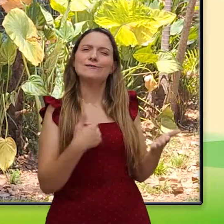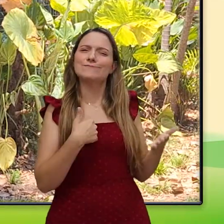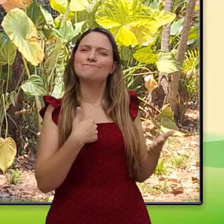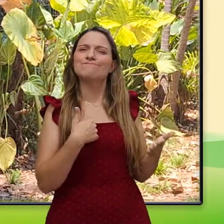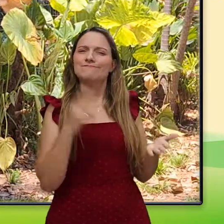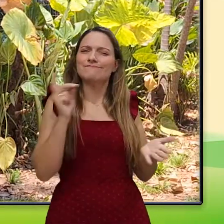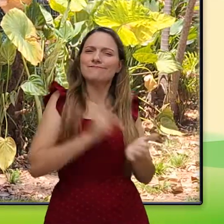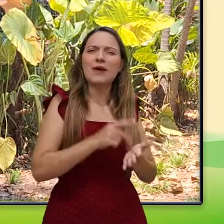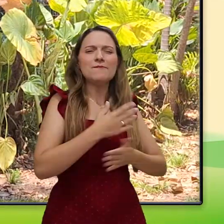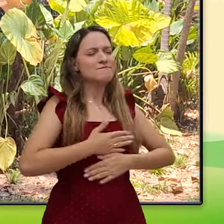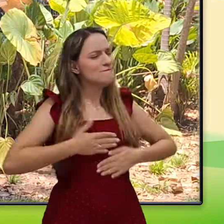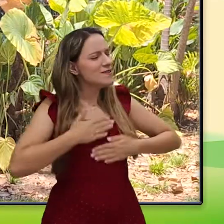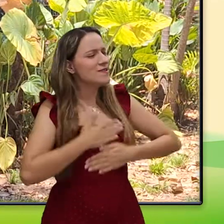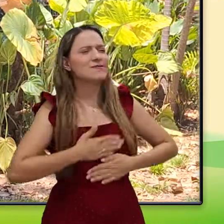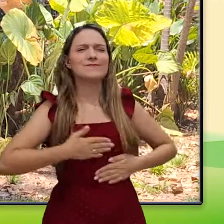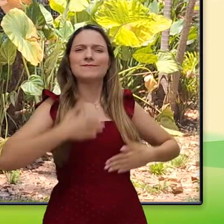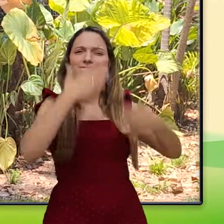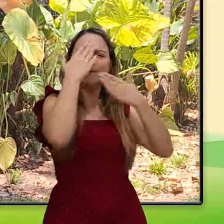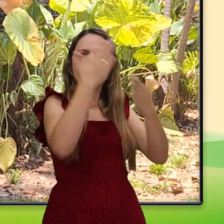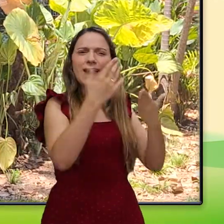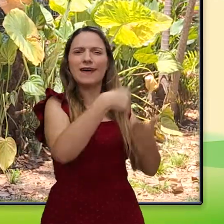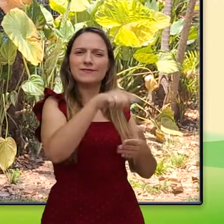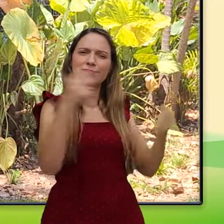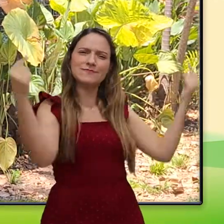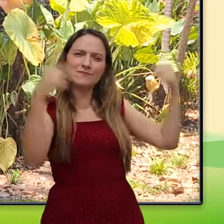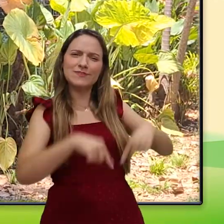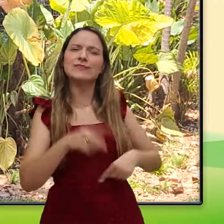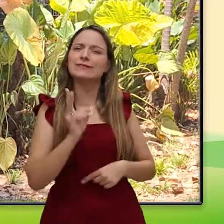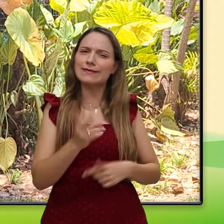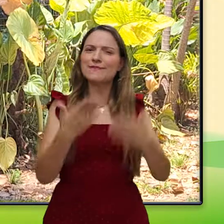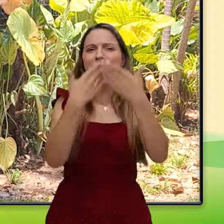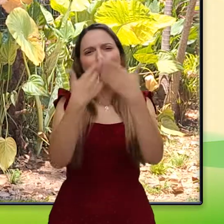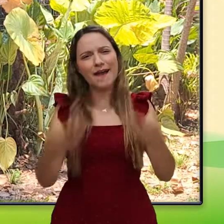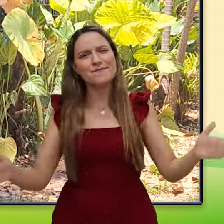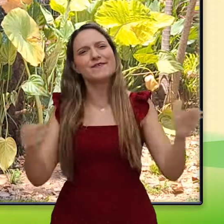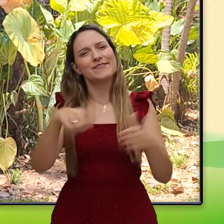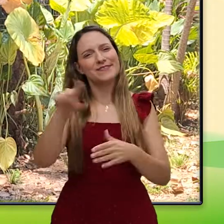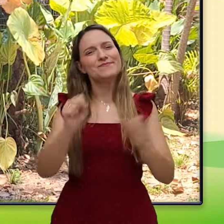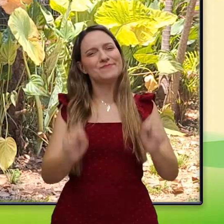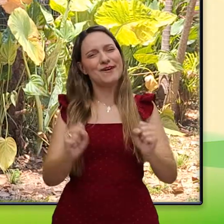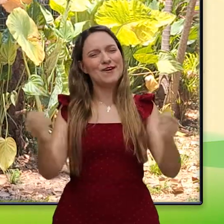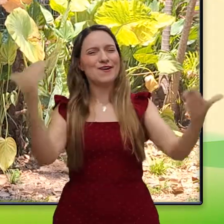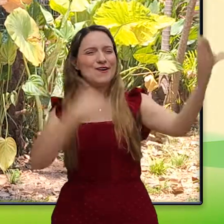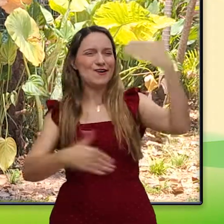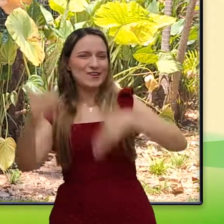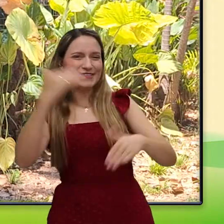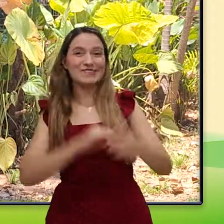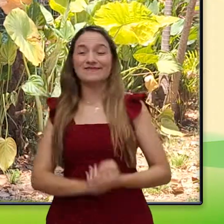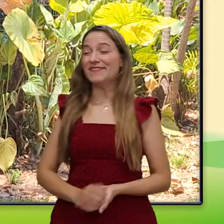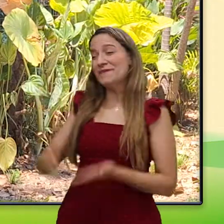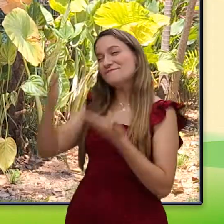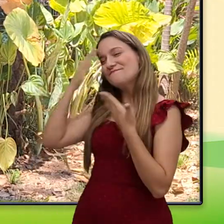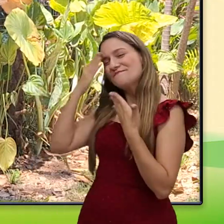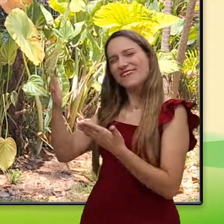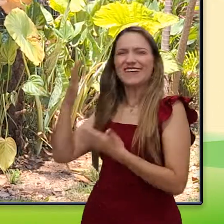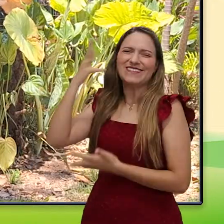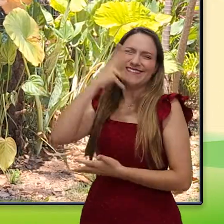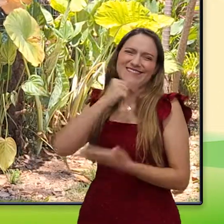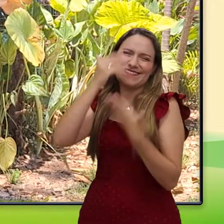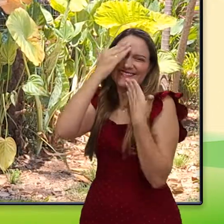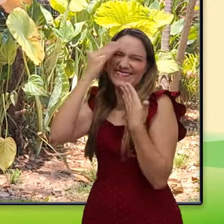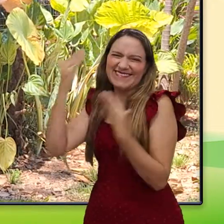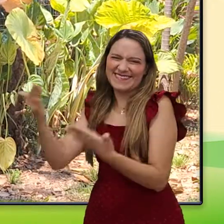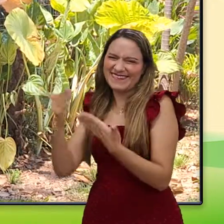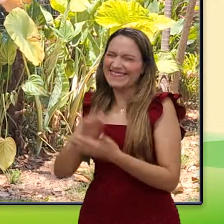prazer recebê-los. Obrigada. E sempre que vocês quiserem, nossas portas vão estar abertas para receber vocês. Oh, muito obrigada, tá vendo, gente? Que